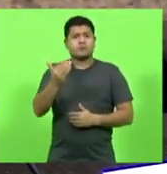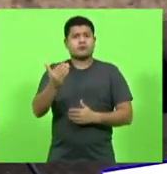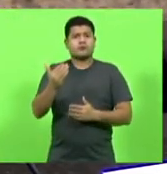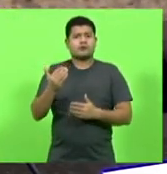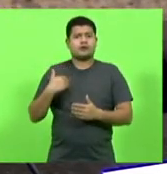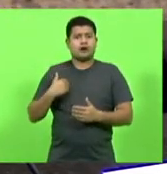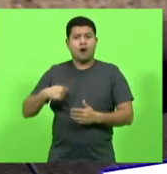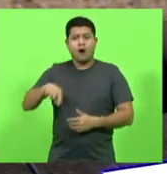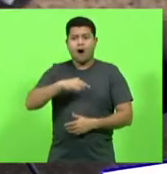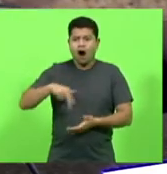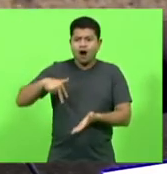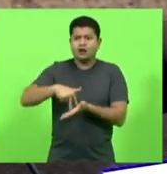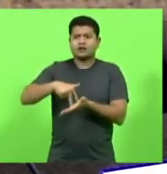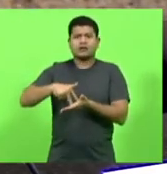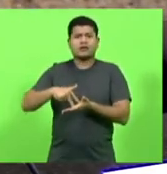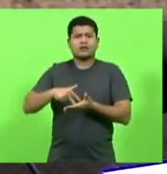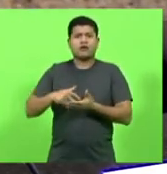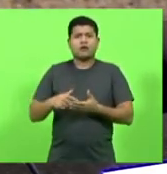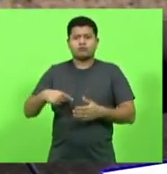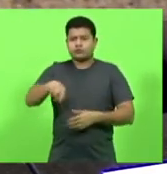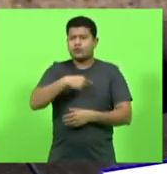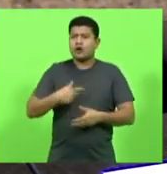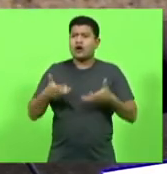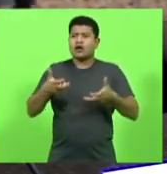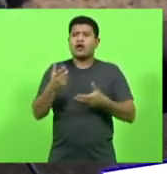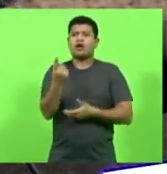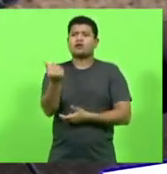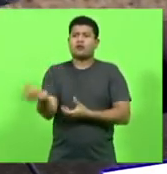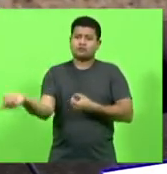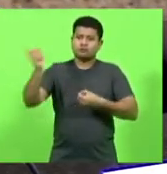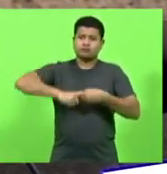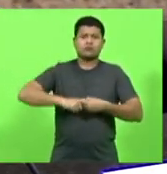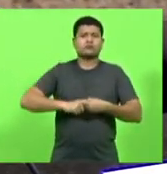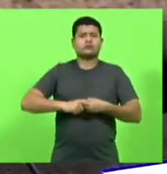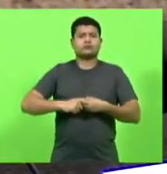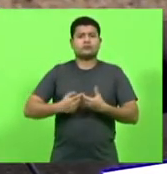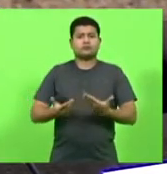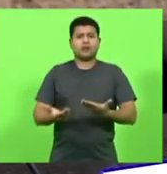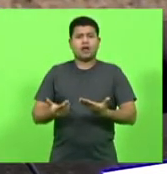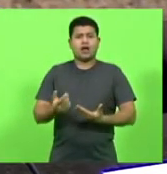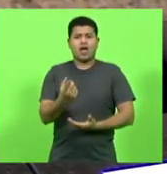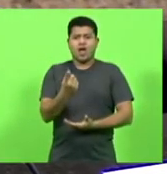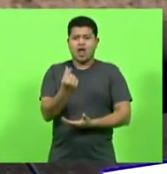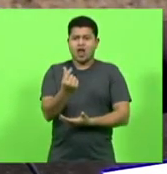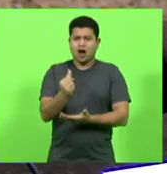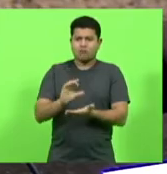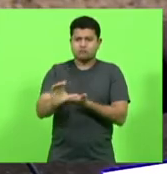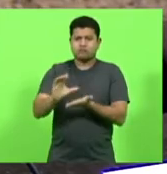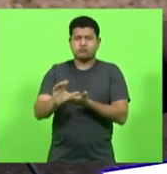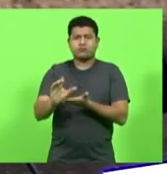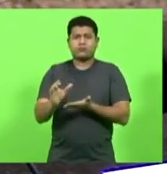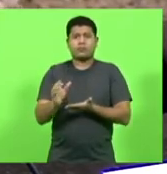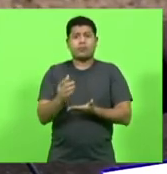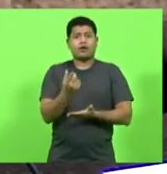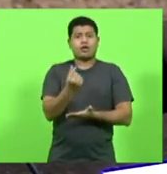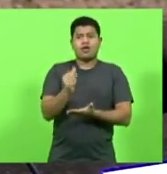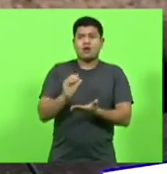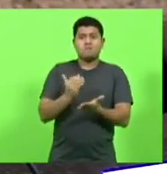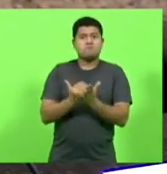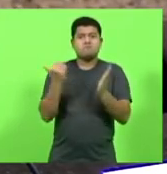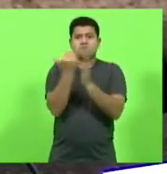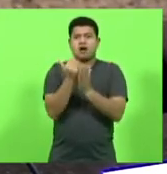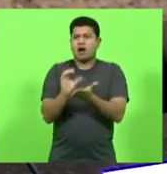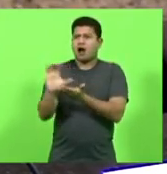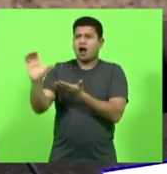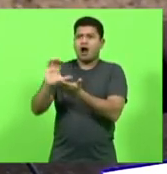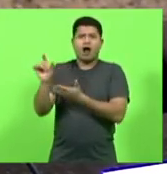aqui em Santa Catarina nós queremos o retorno dos nossos impostos. E não investindo, e não mandando mais dinheiro e sendo